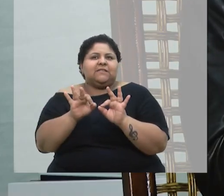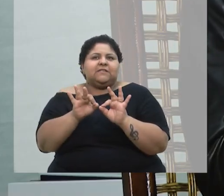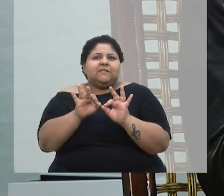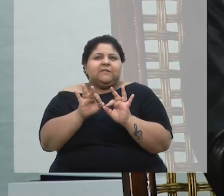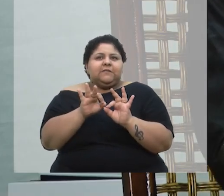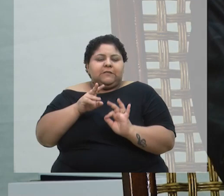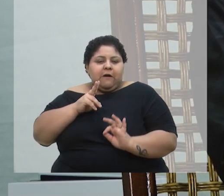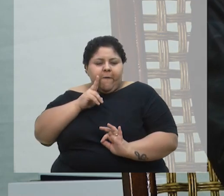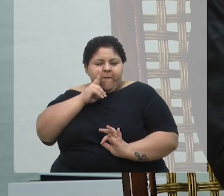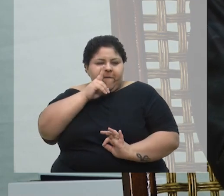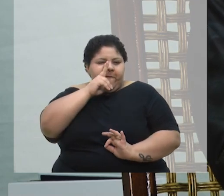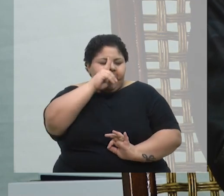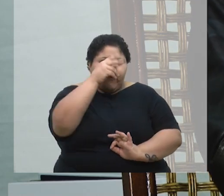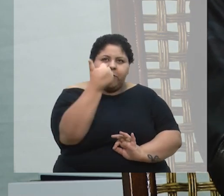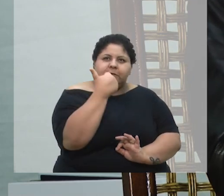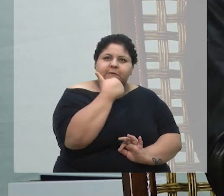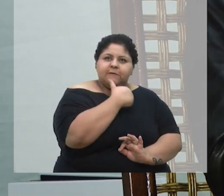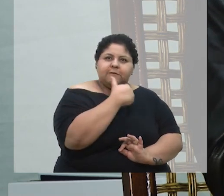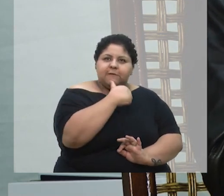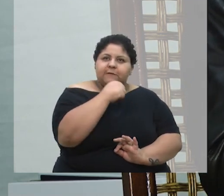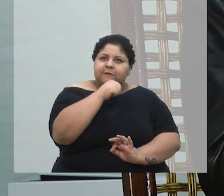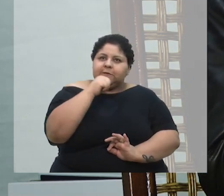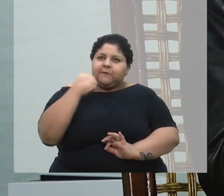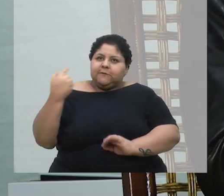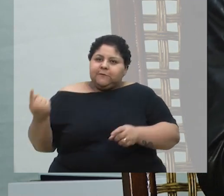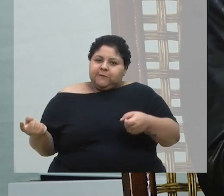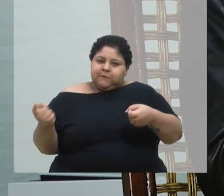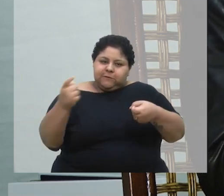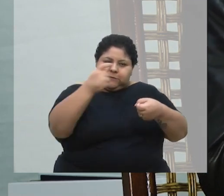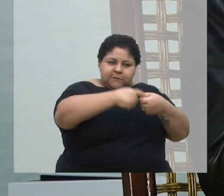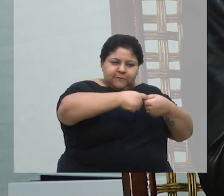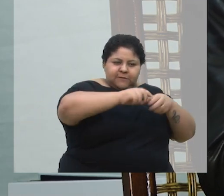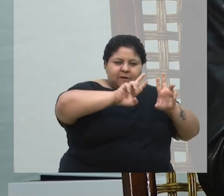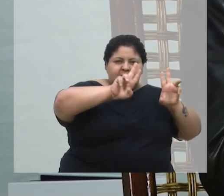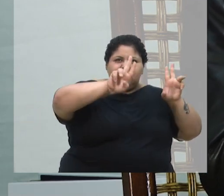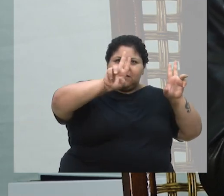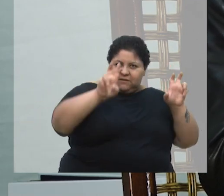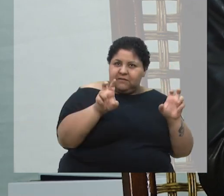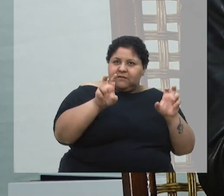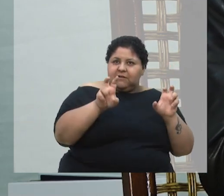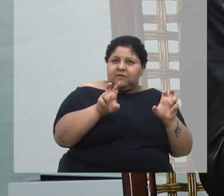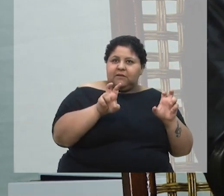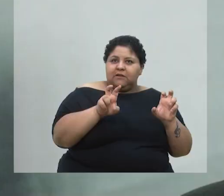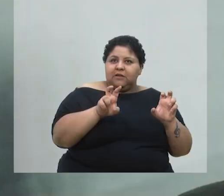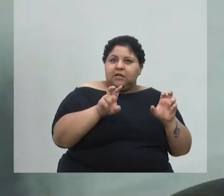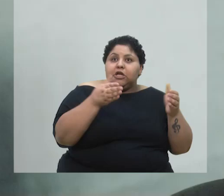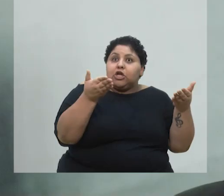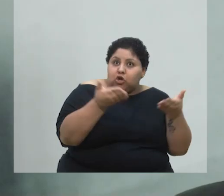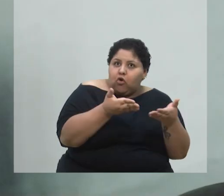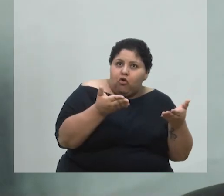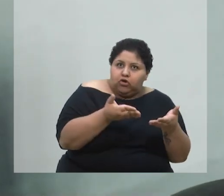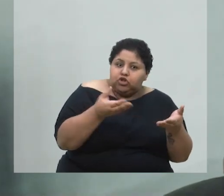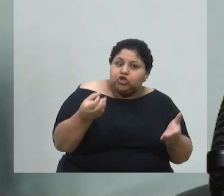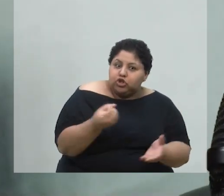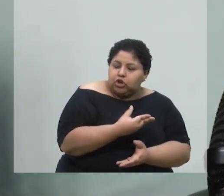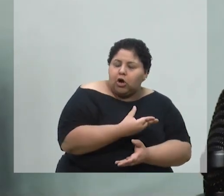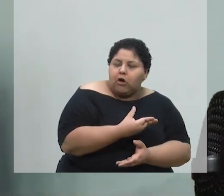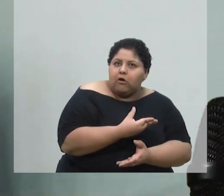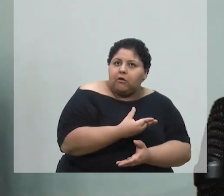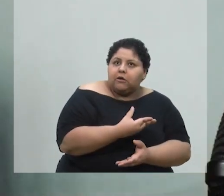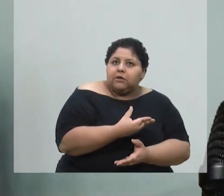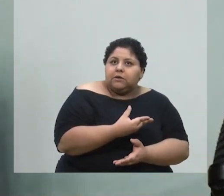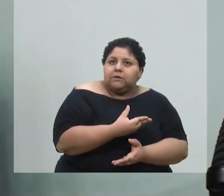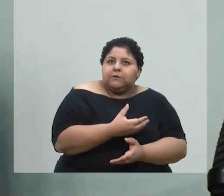É justamente a força do feminino vindo trazer temáticas que são muito atuais, né, e